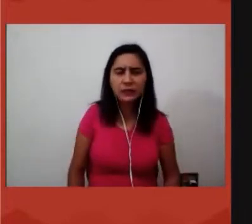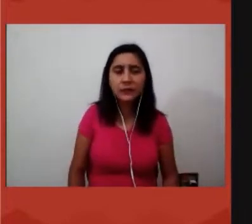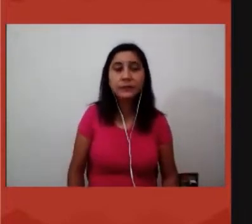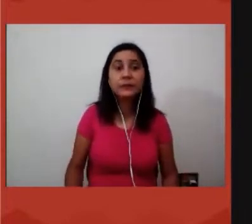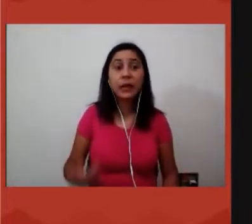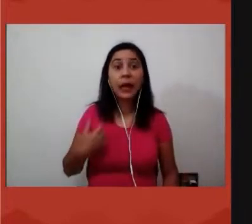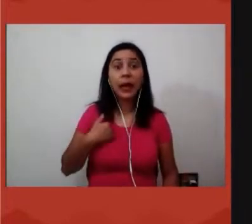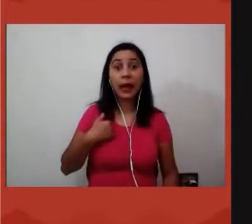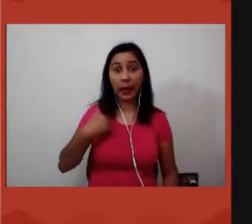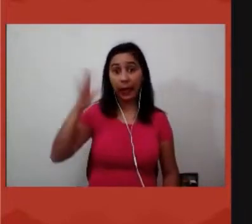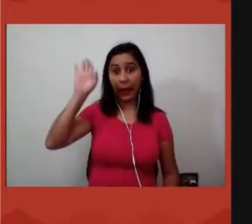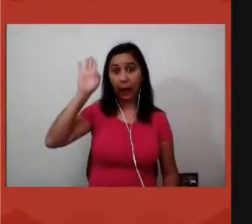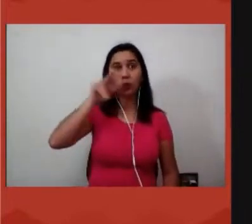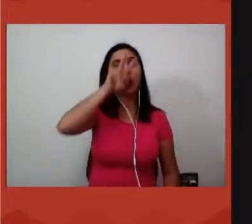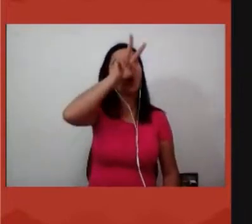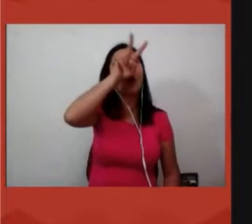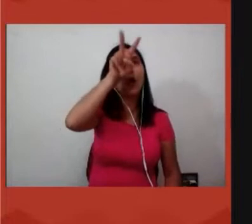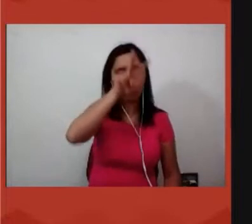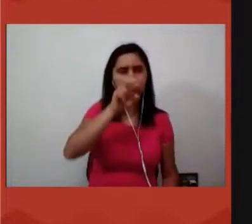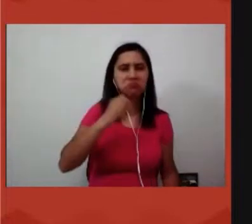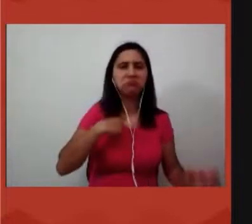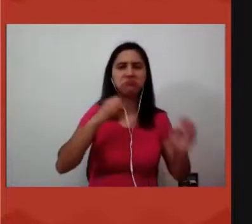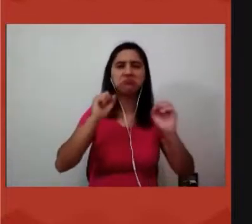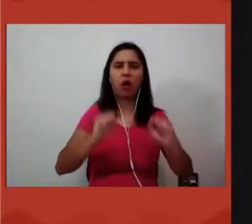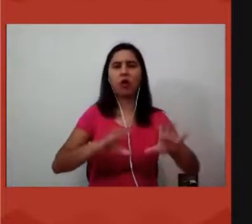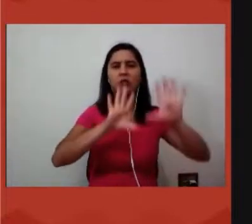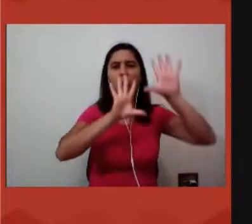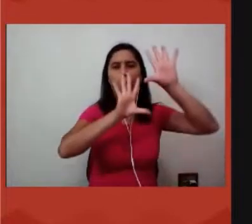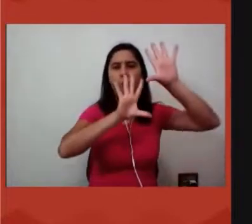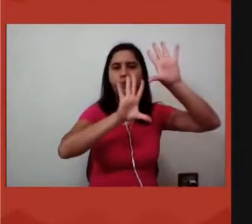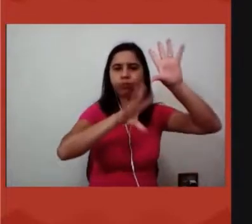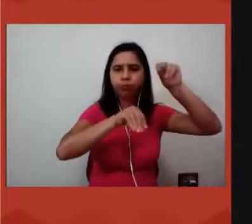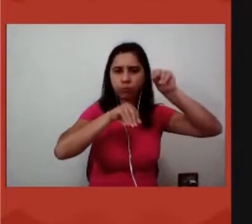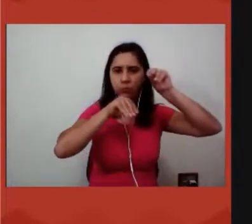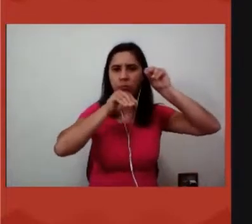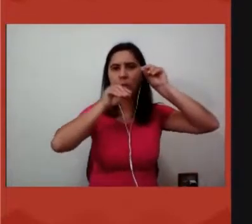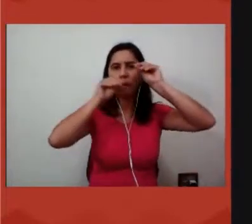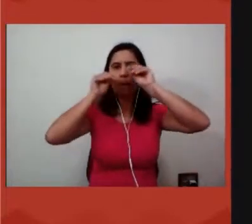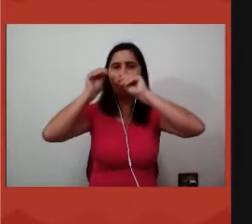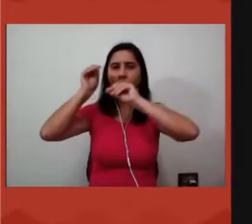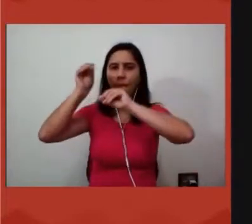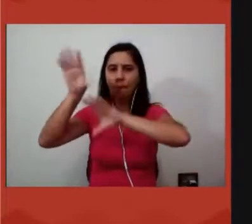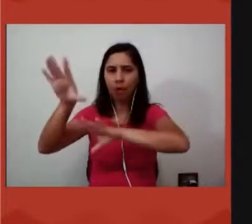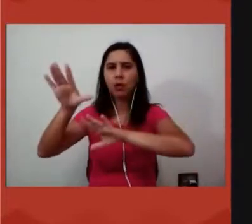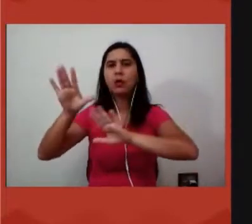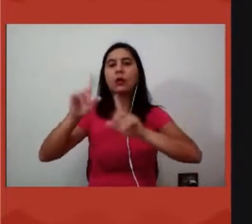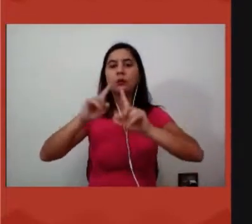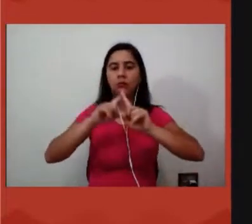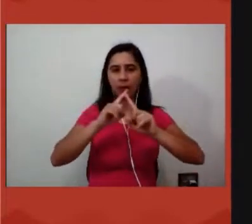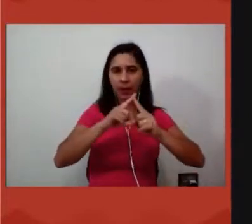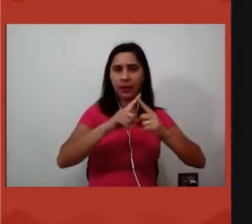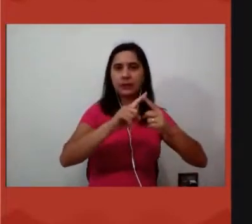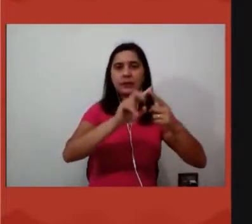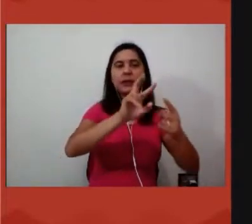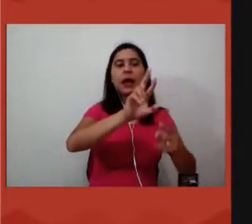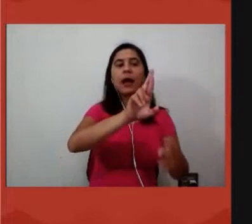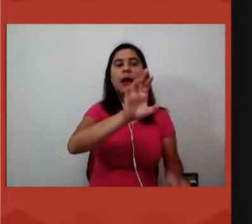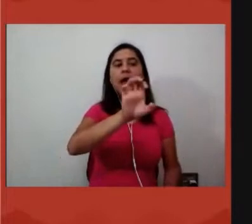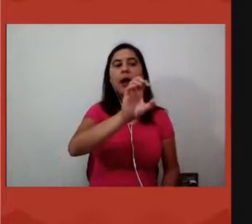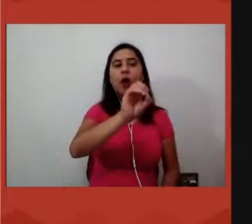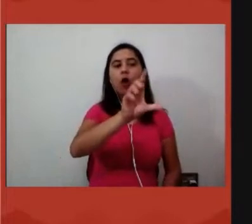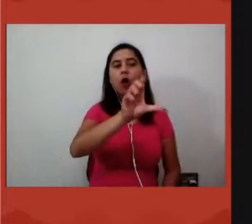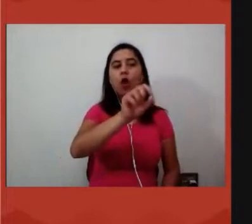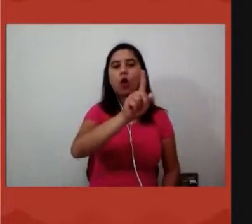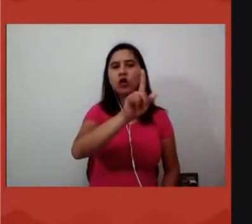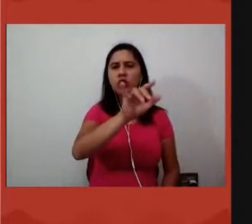Eu estou olhando, eu posso fazer. Eu posso levar todos, mas a gente tem. A reologia pode estudar os gatos? Então, acho